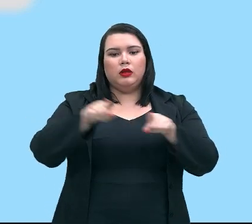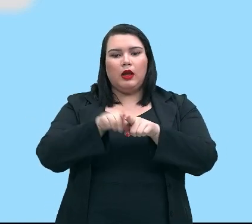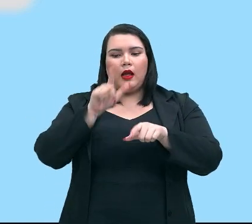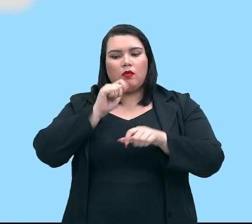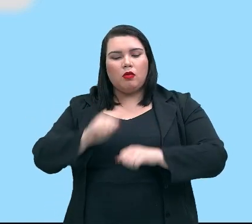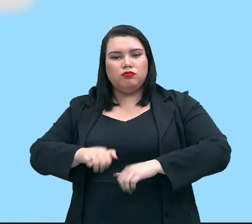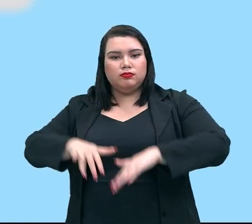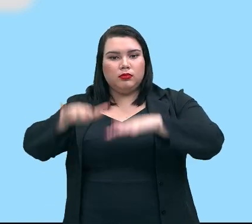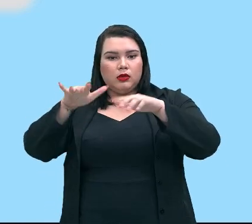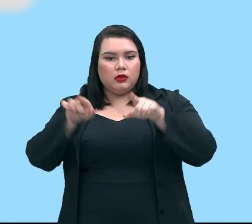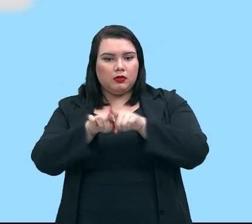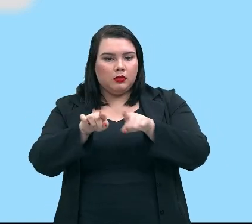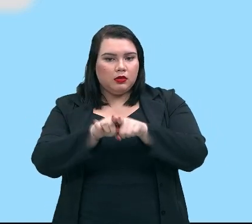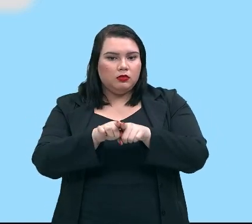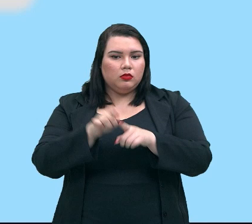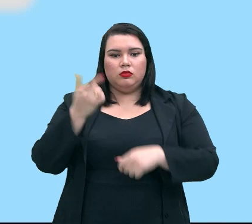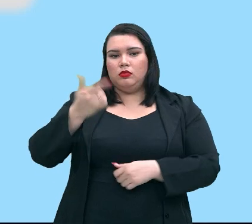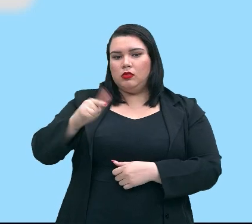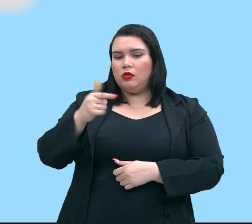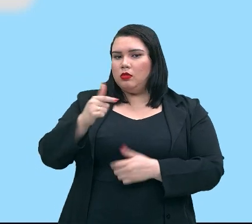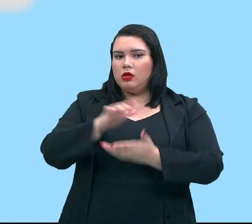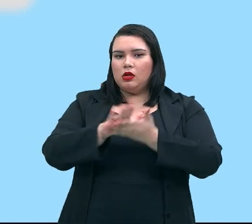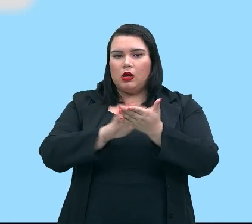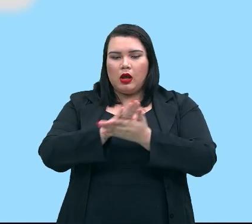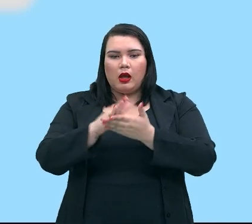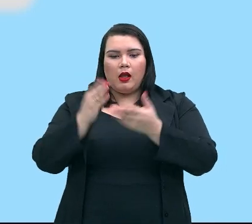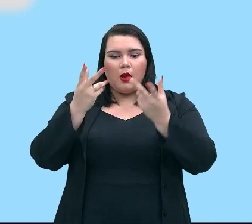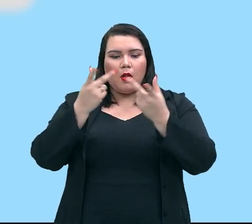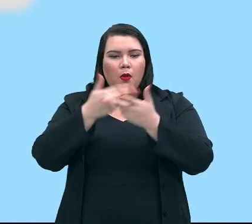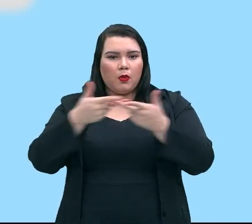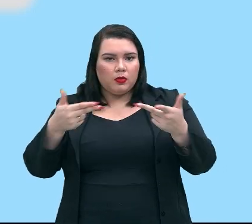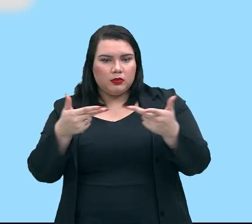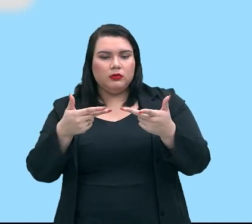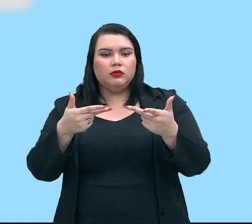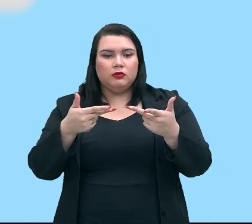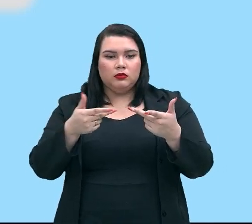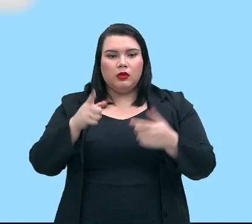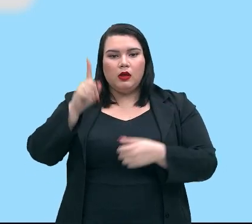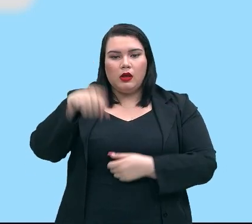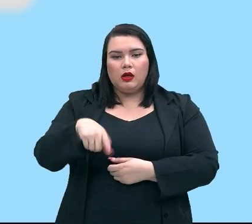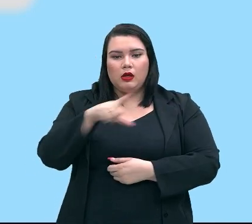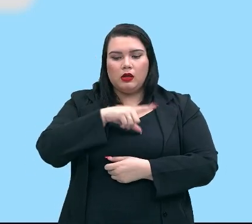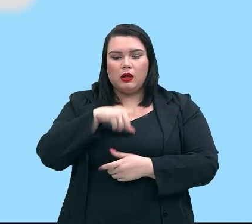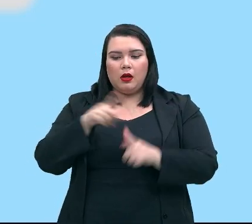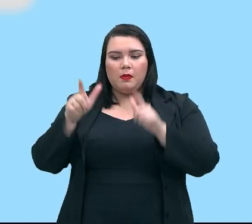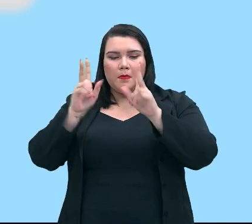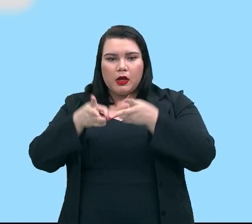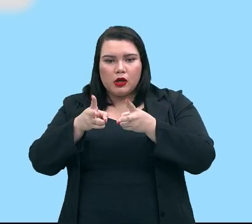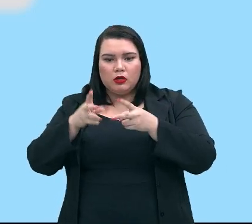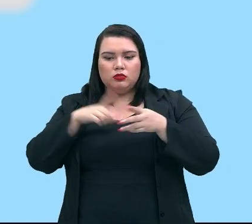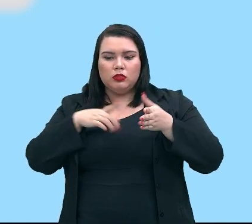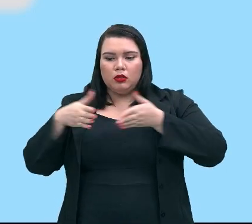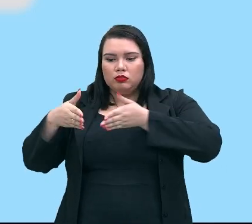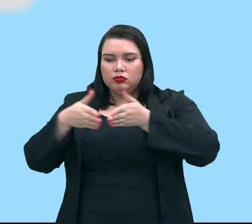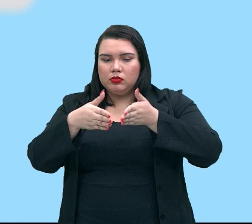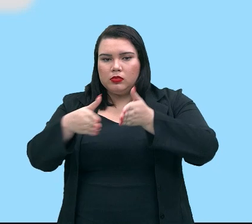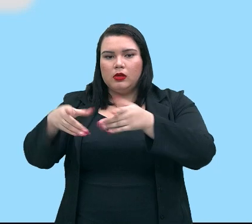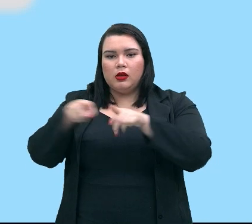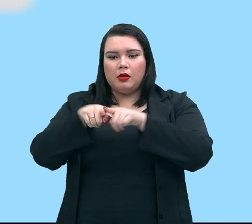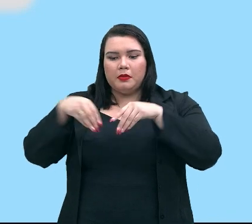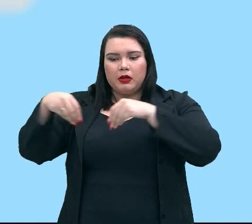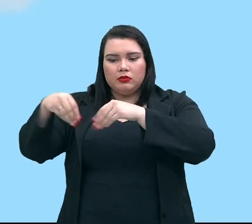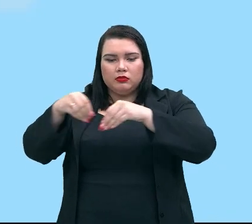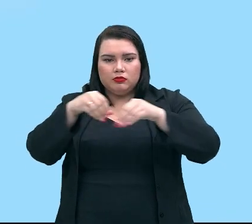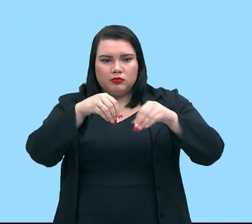alagadas, e não transporta sedimentos mais grossos e pesados. Se acumulam no leito e formam ilhas assimétricas